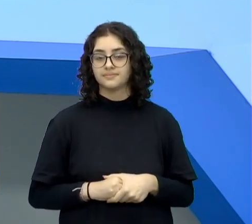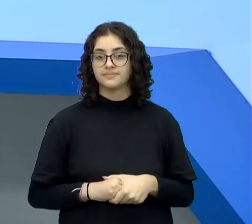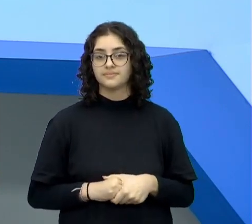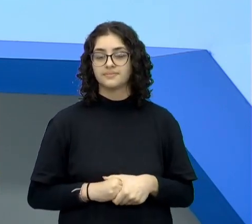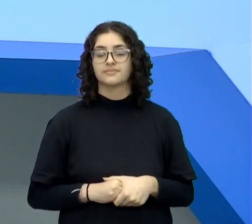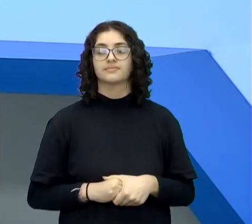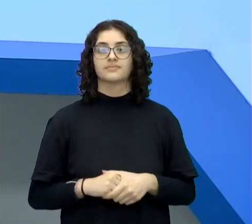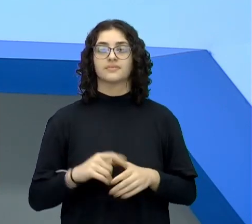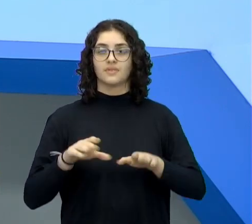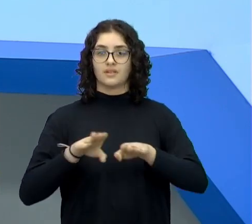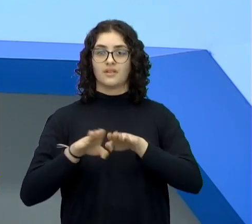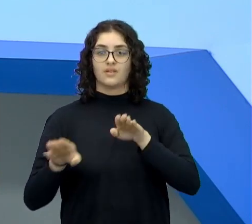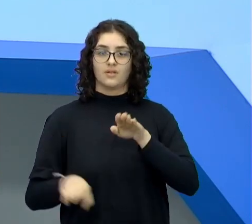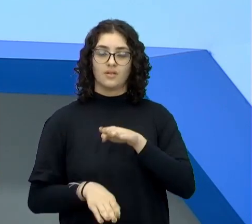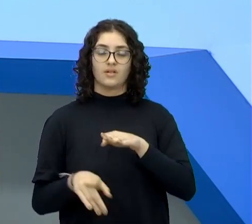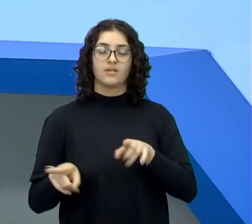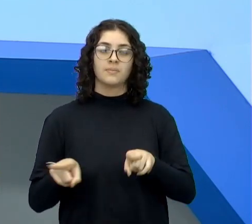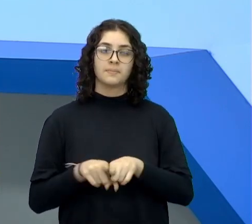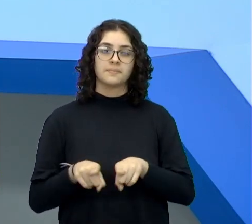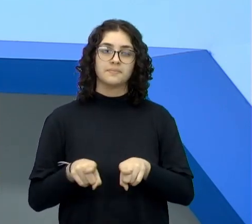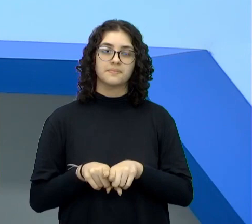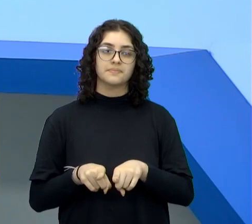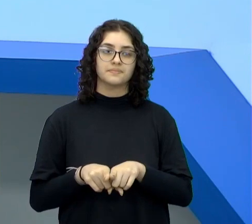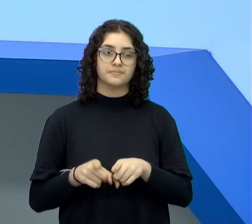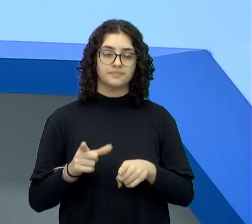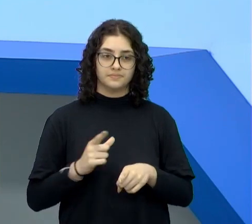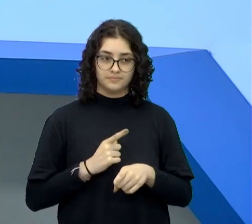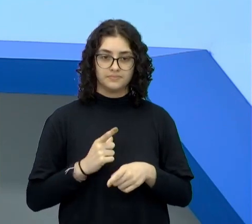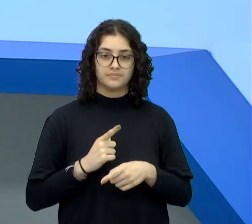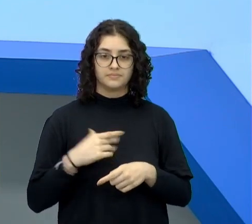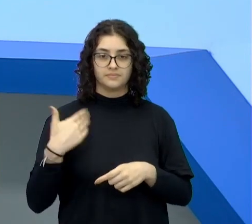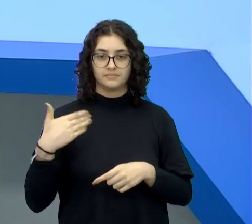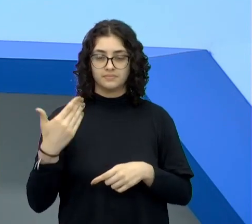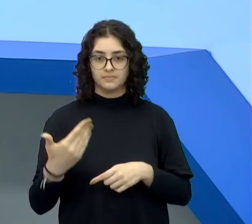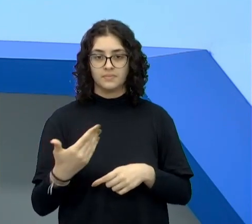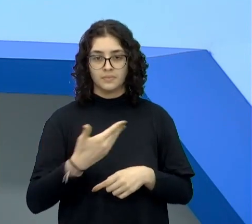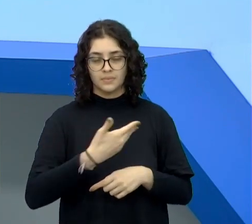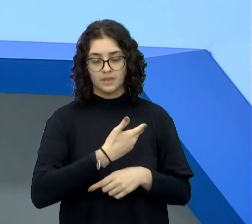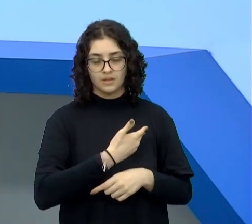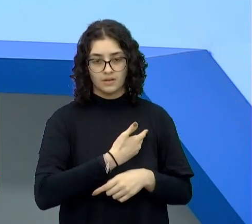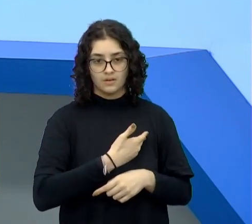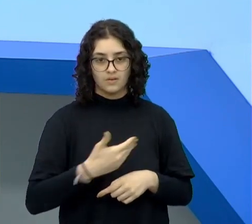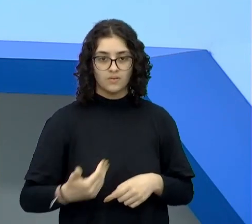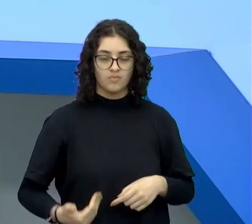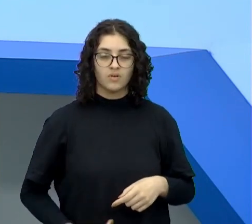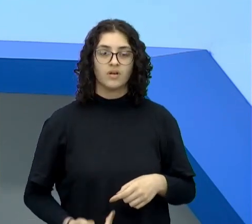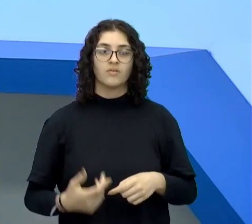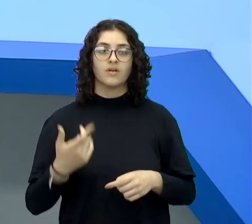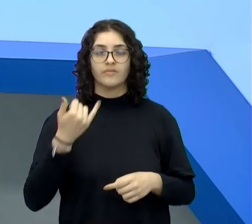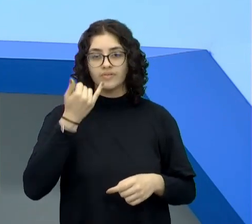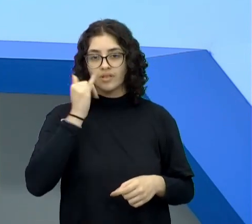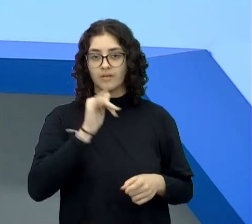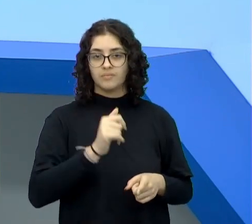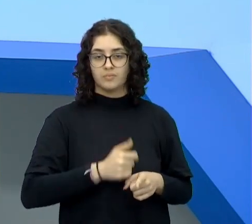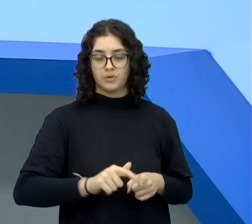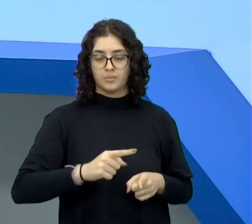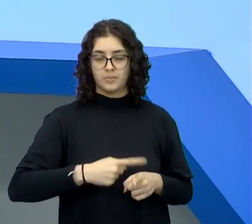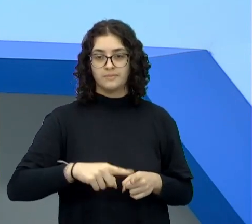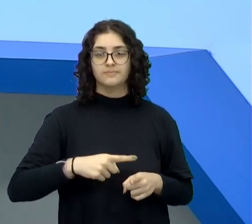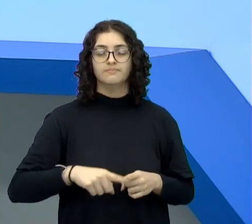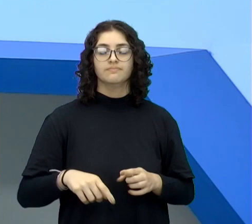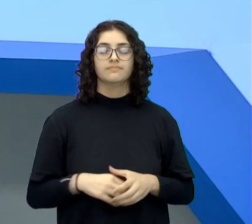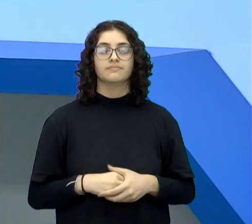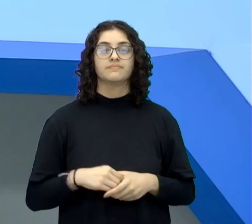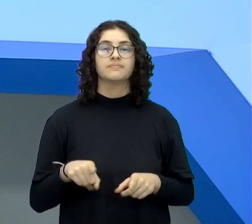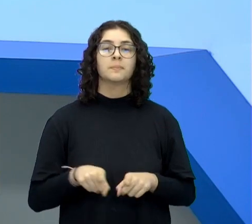realidade, as desigualdades, o que ele tem feito, né, os governos, no caso, né, para combater esses problemas e também, né,